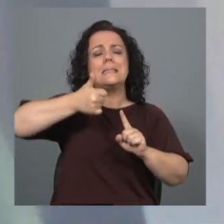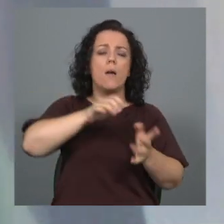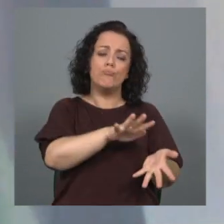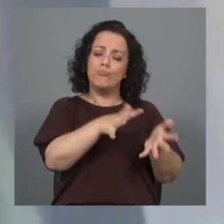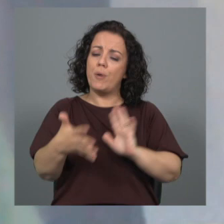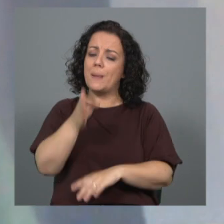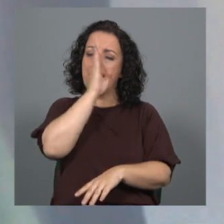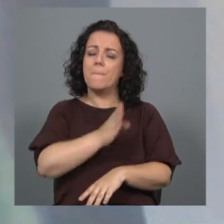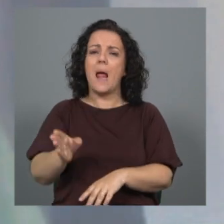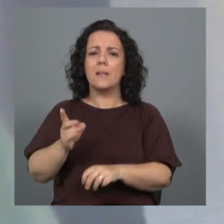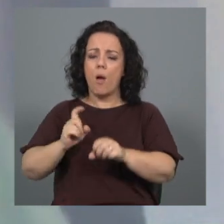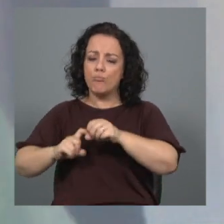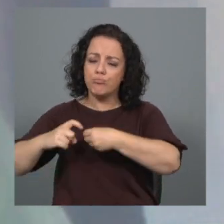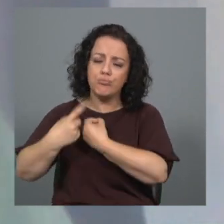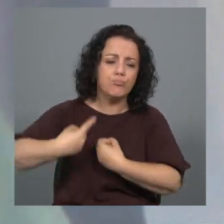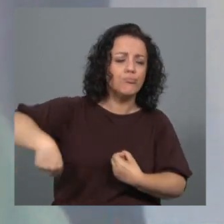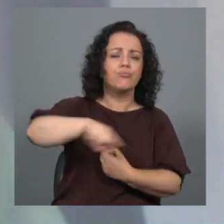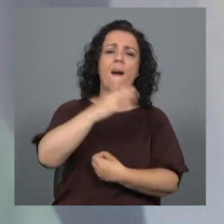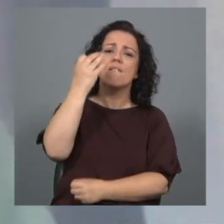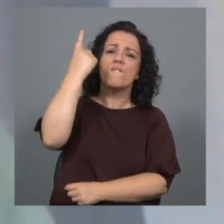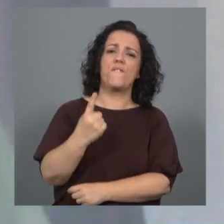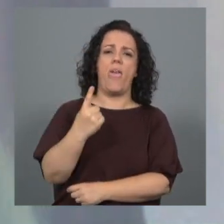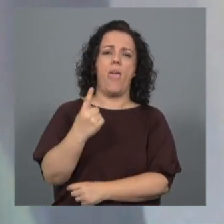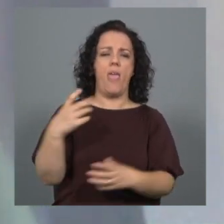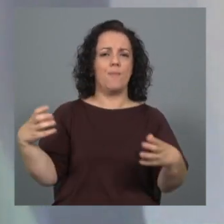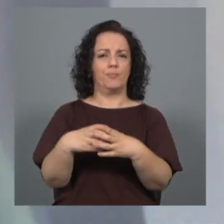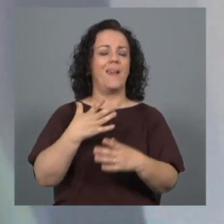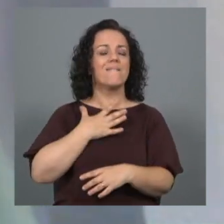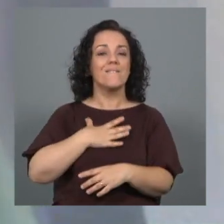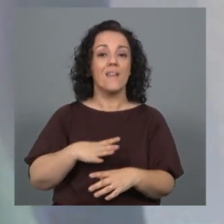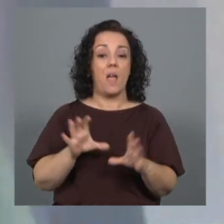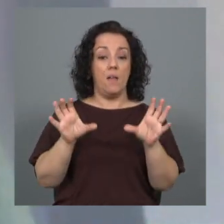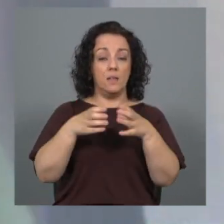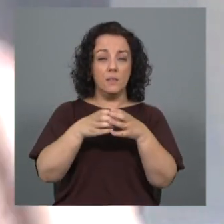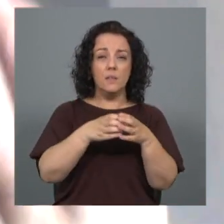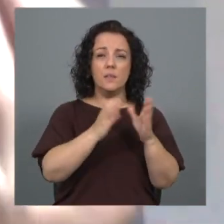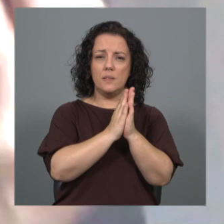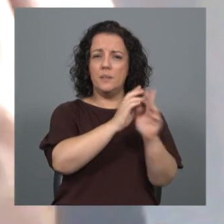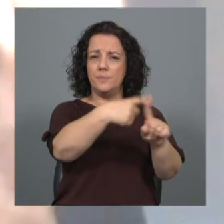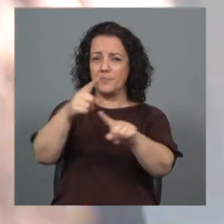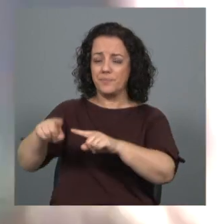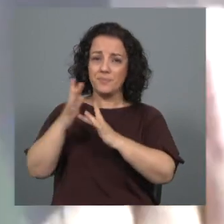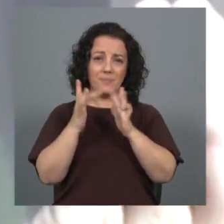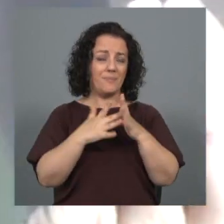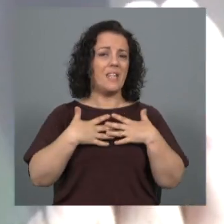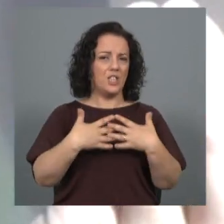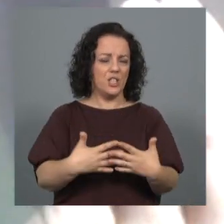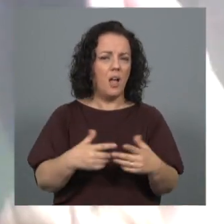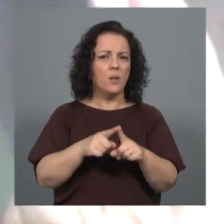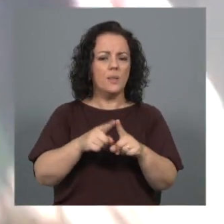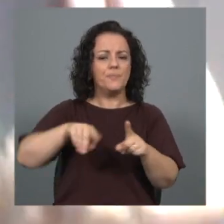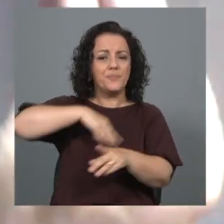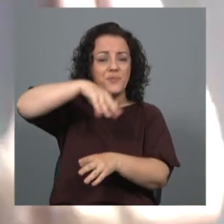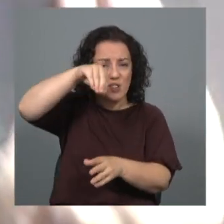com os nossos irmãos na fé, em que queremos de facto que as comunidades cristãs se envolvam não apenas conhecendo